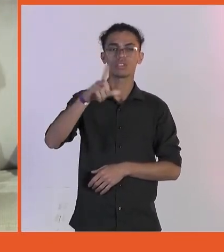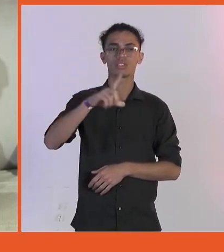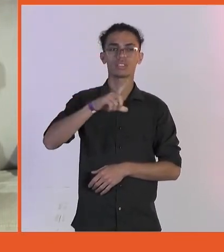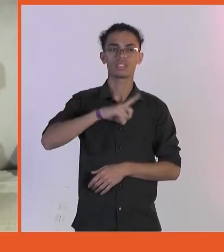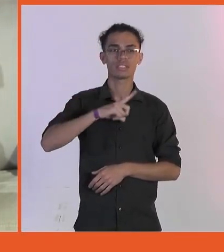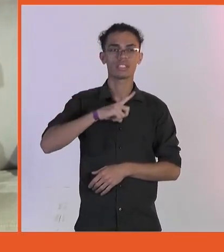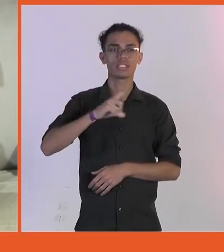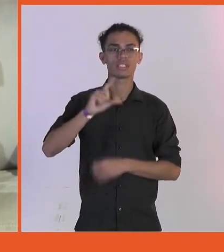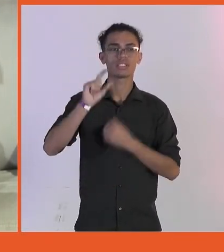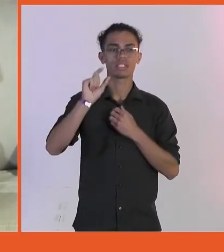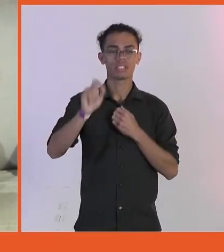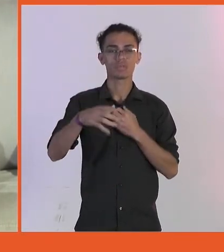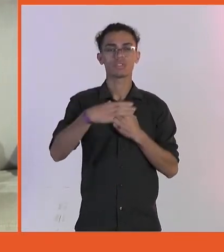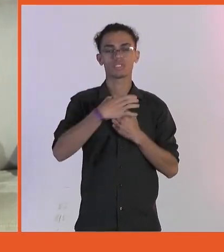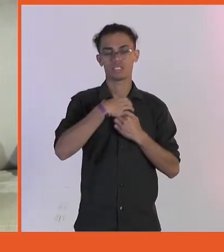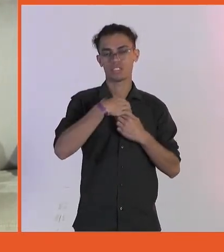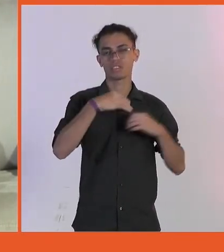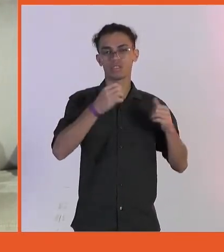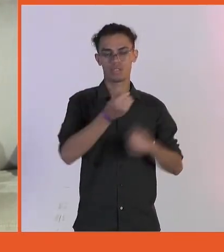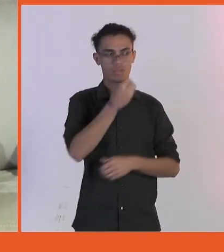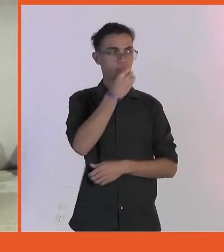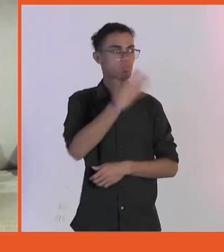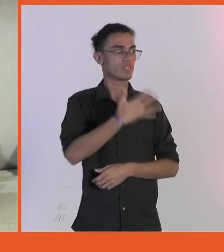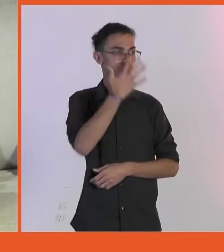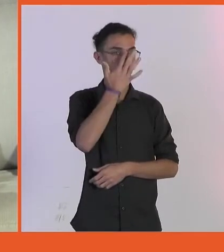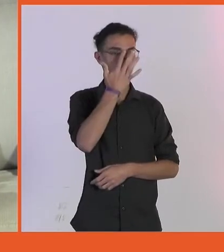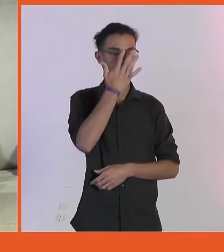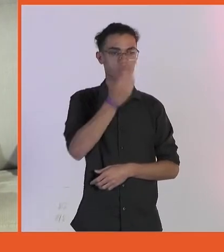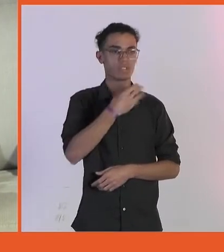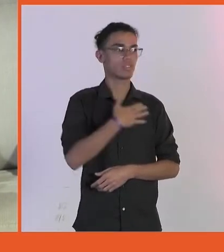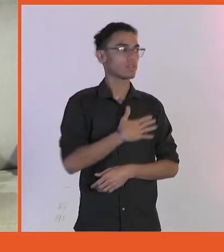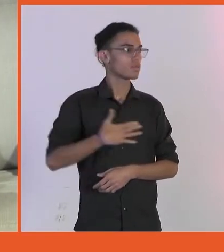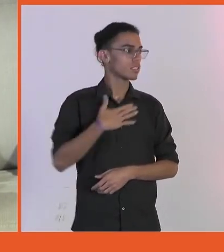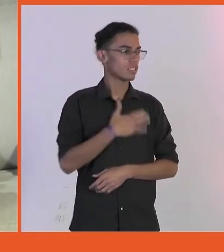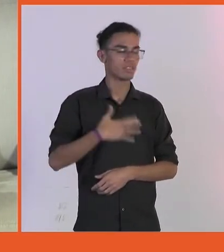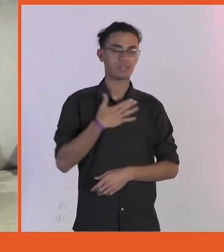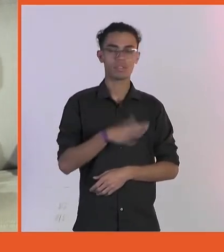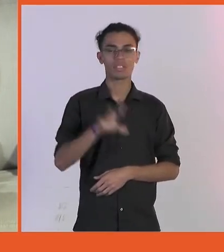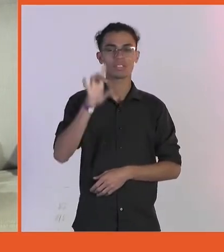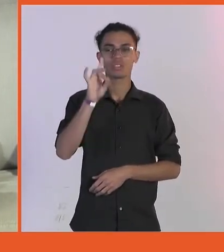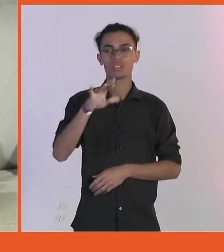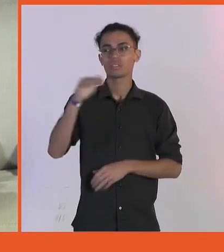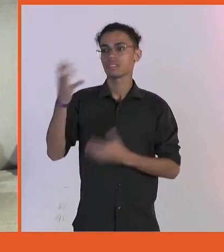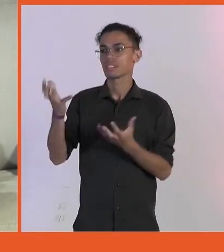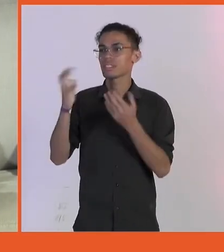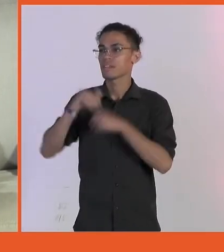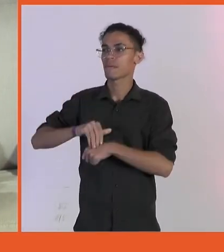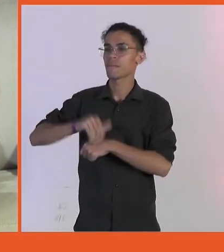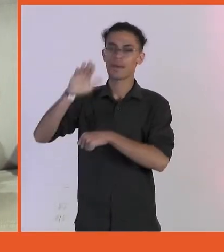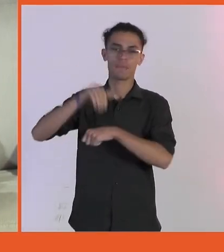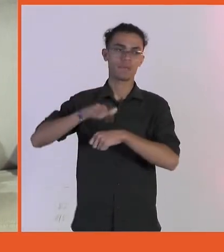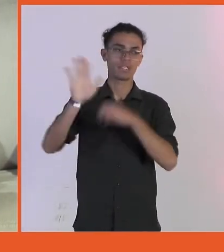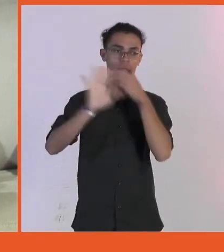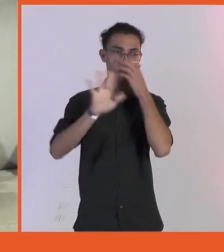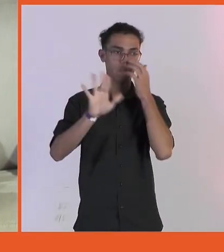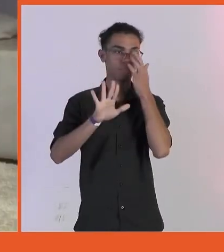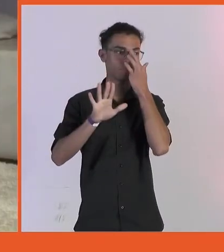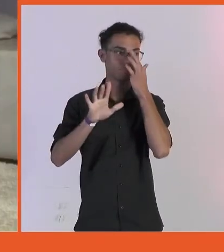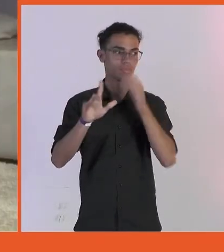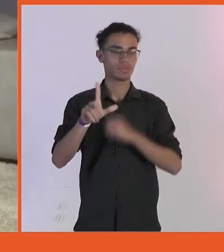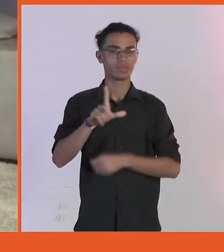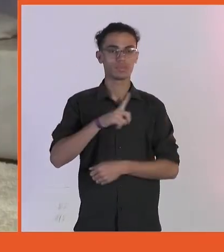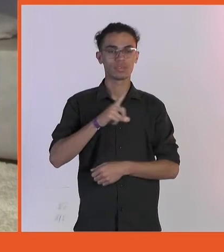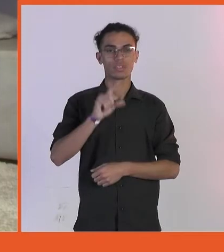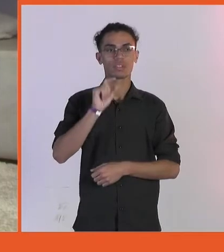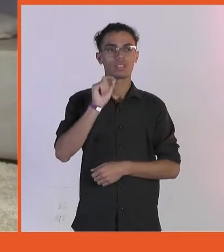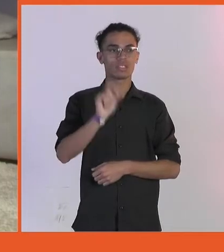me sinto já muito bem com esse tanto, sabe? Pra mim, satisfaz. Não é sobre crescer mais, tá super legal, tá super ok. Essa vaidade, assim,